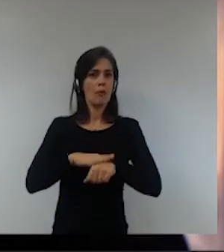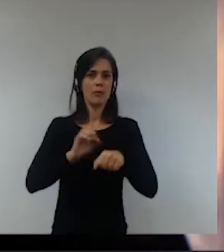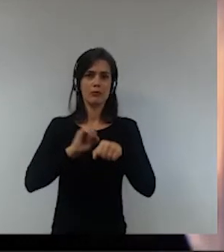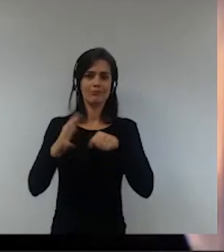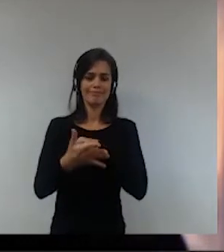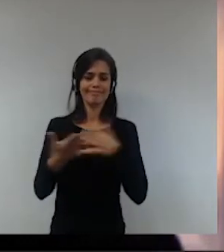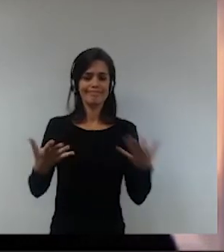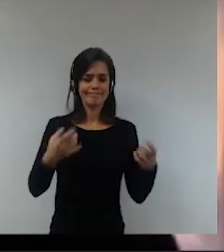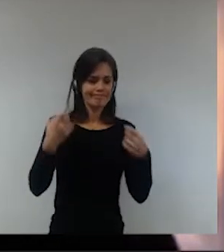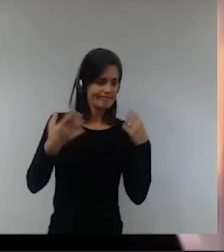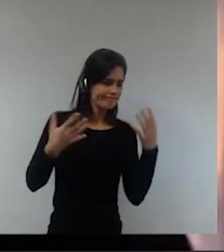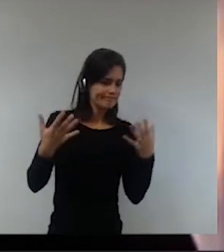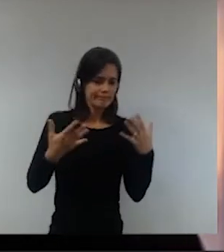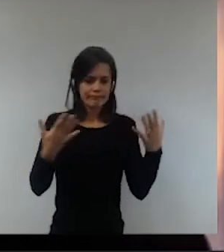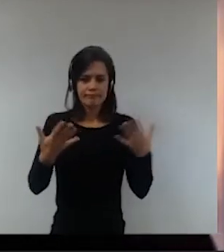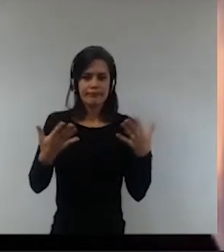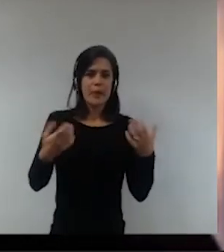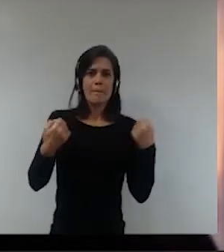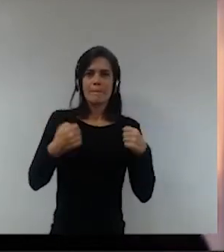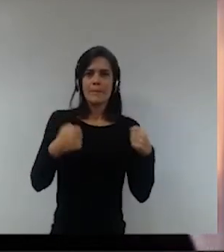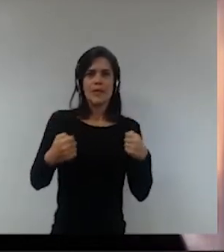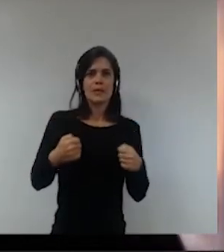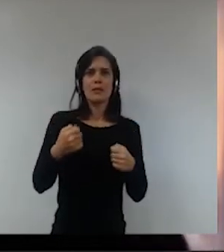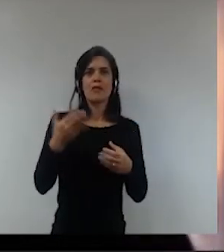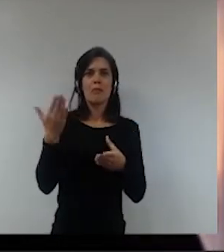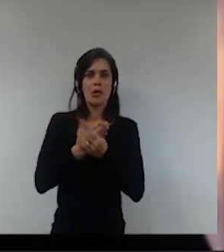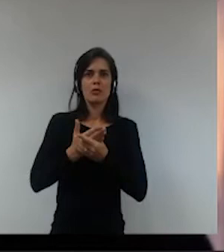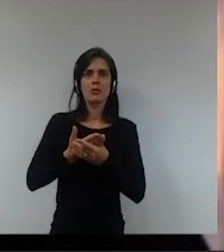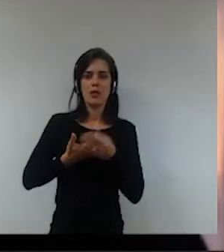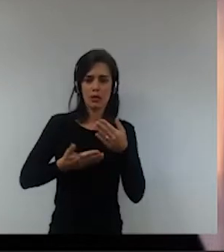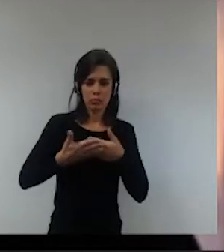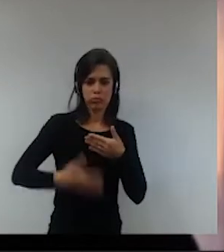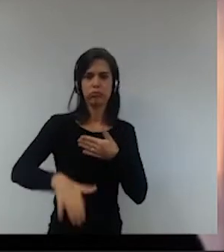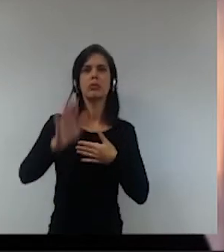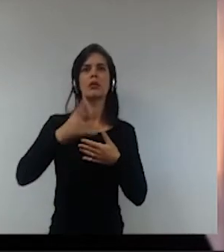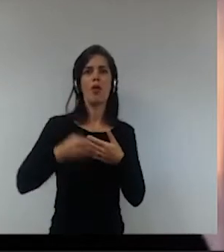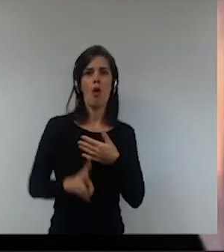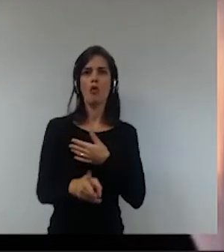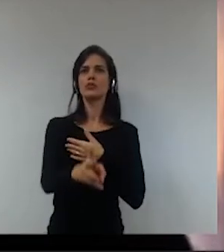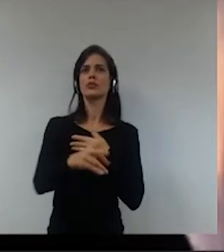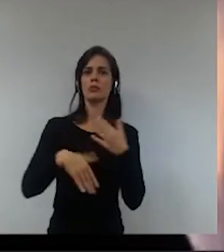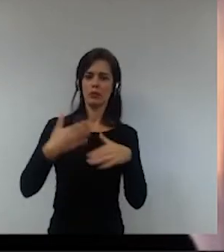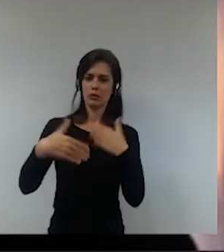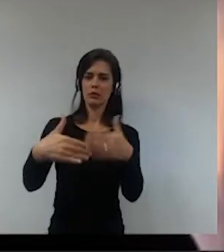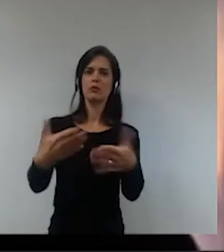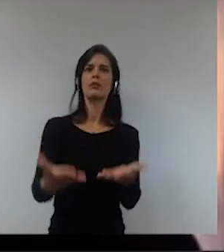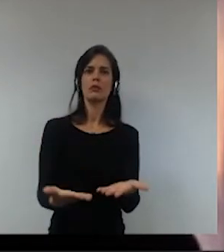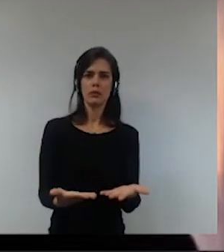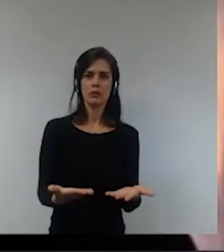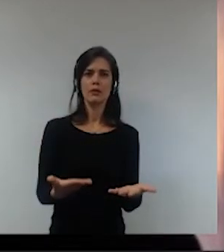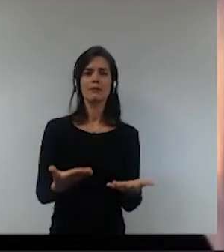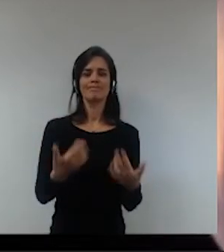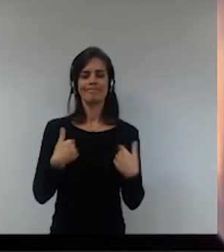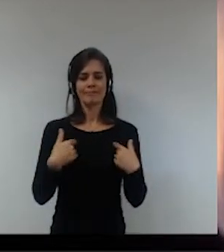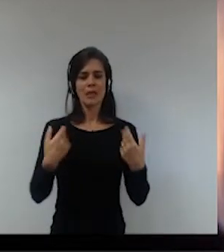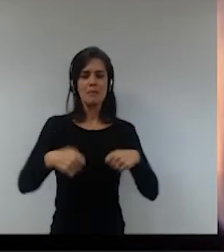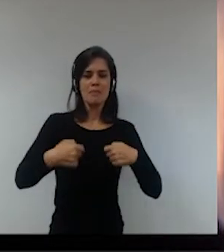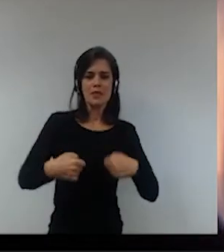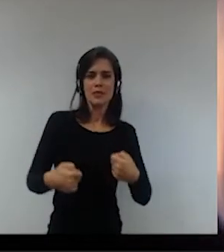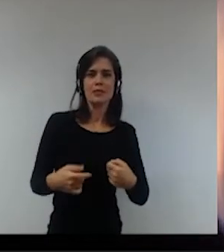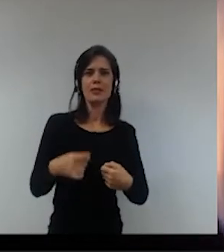vendo a necessidade de fazer com que os processos andem ou continuem a andar, vendo a necessidade de